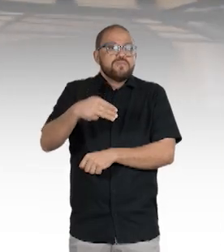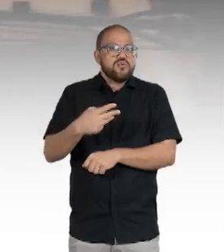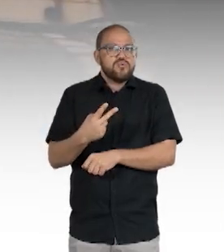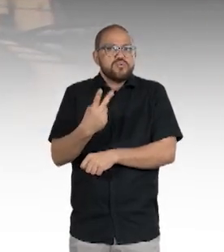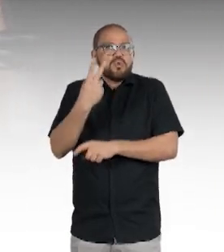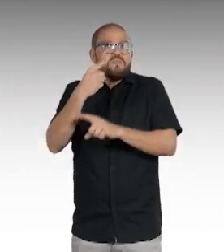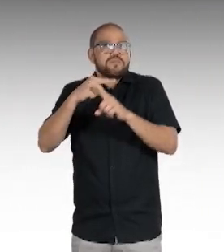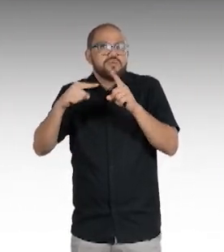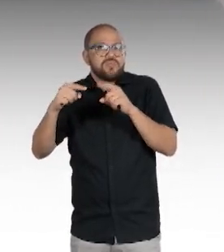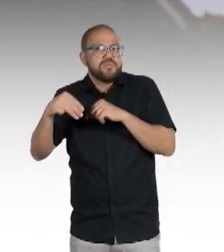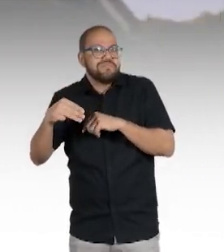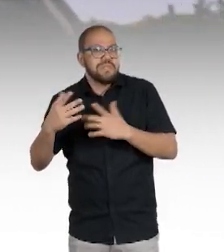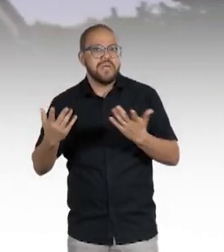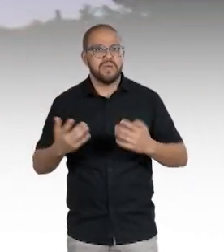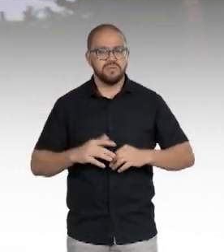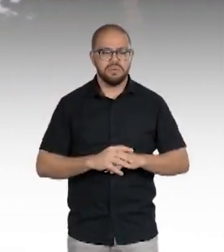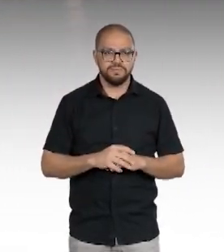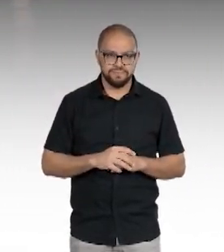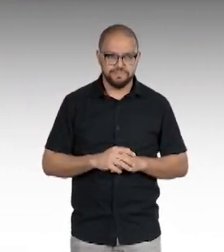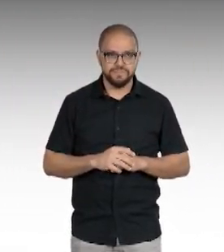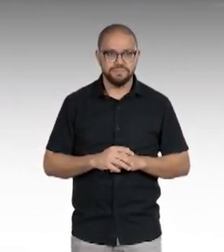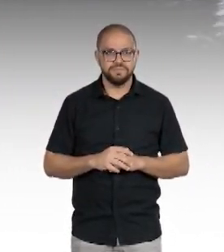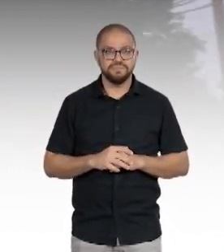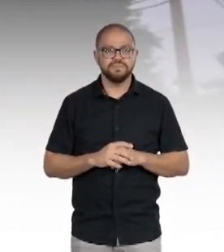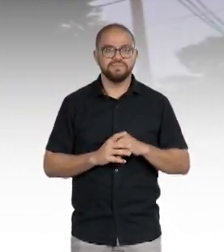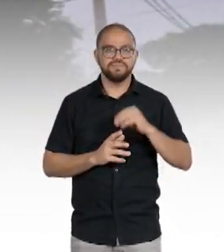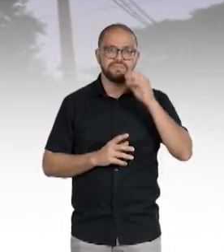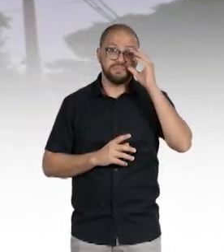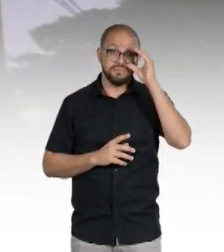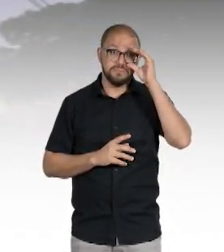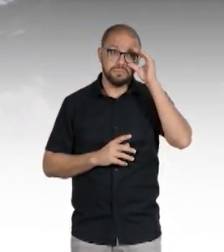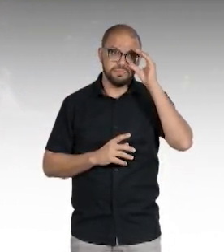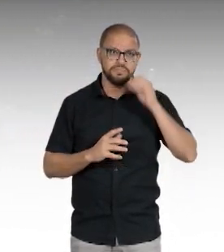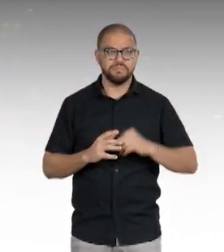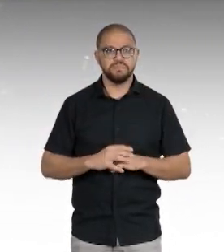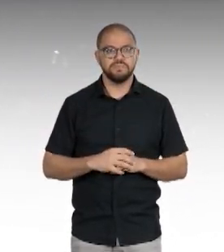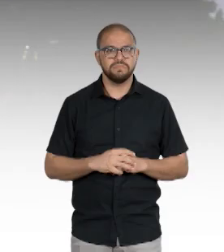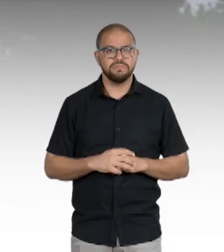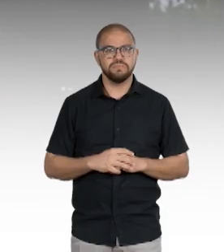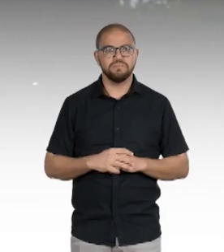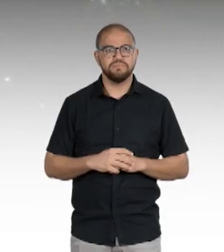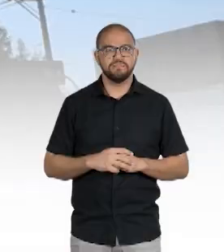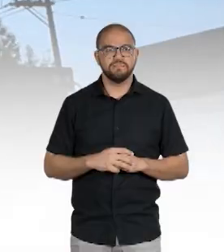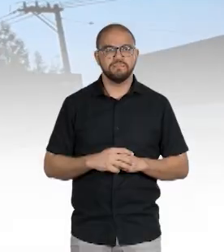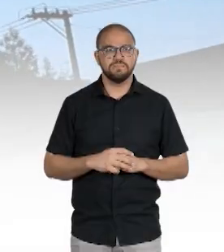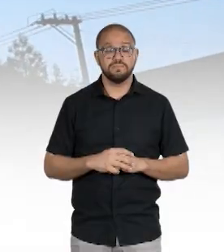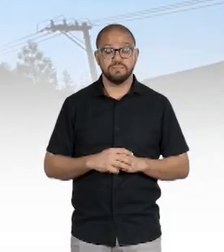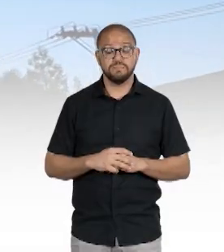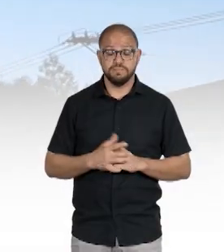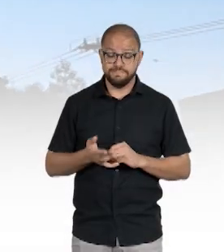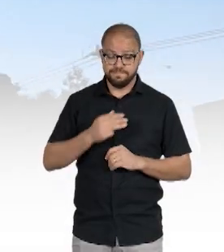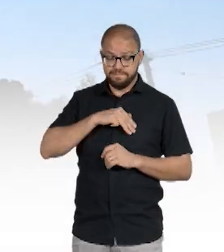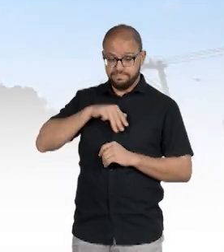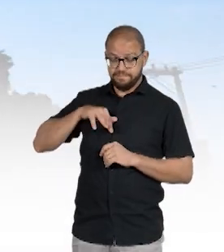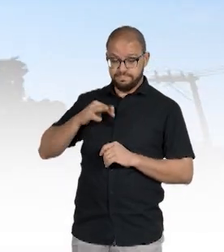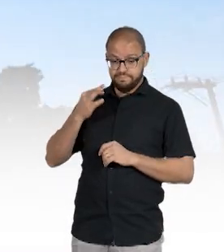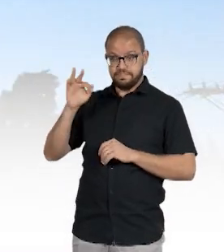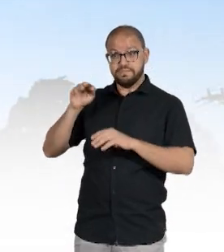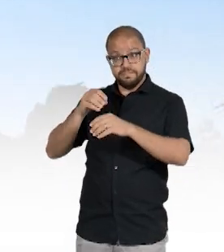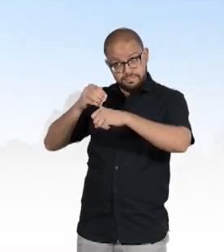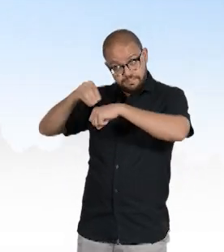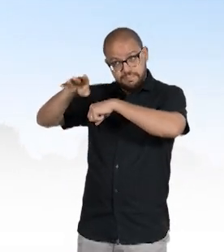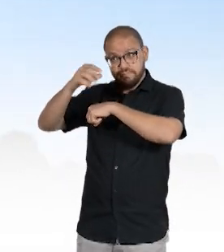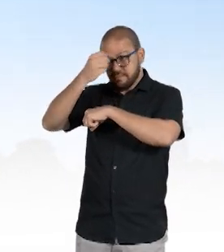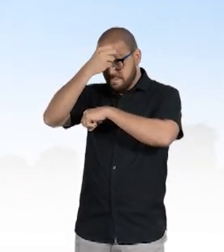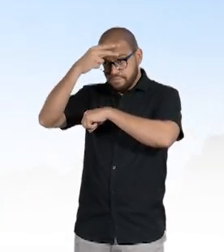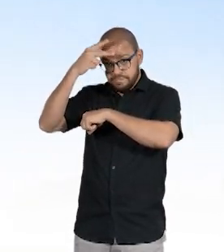2 minutos e meio. O MPF recomendou à Prefeitura